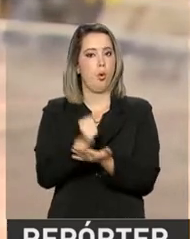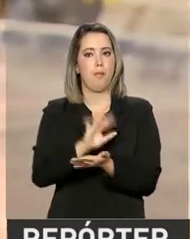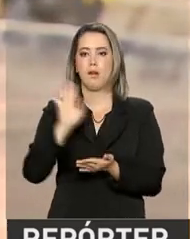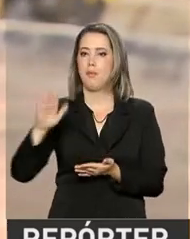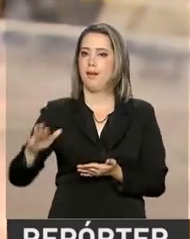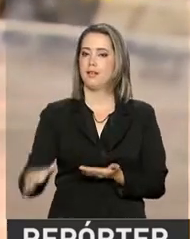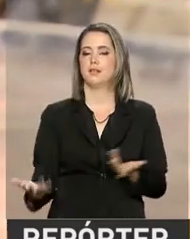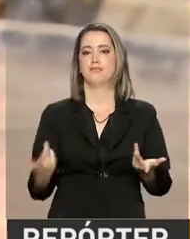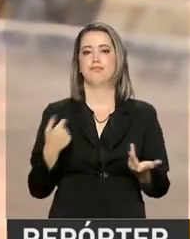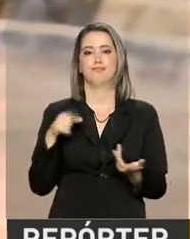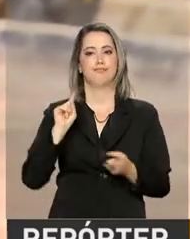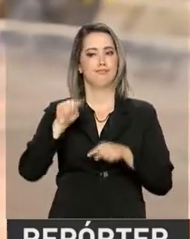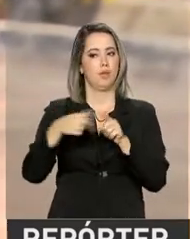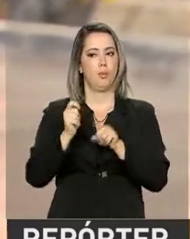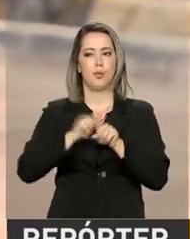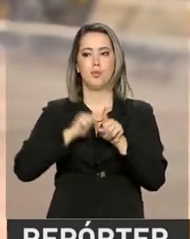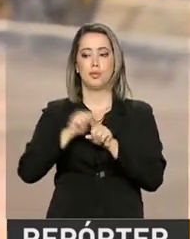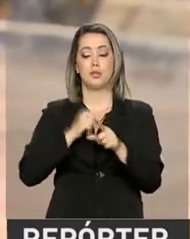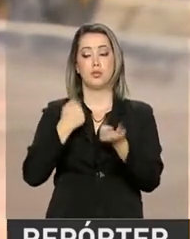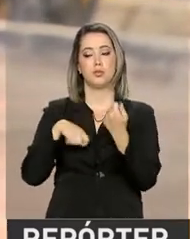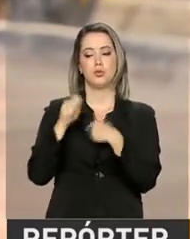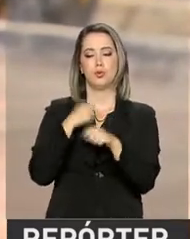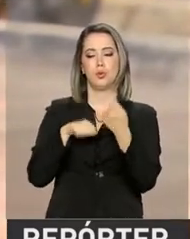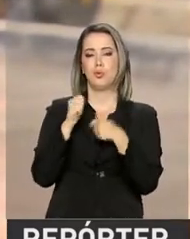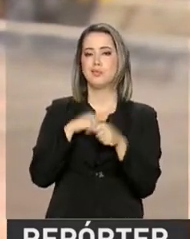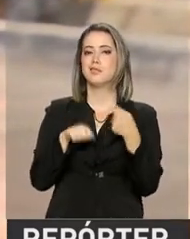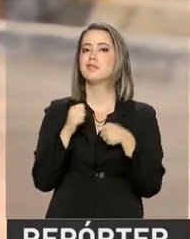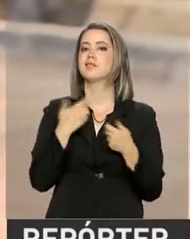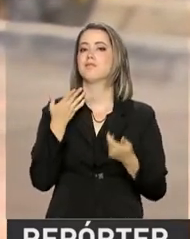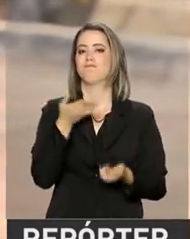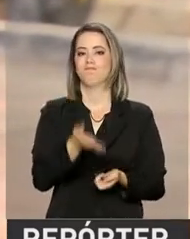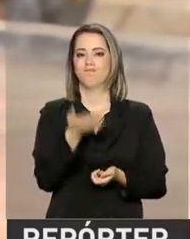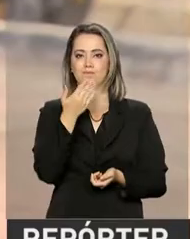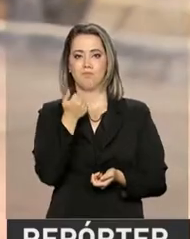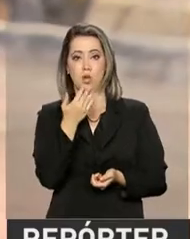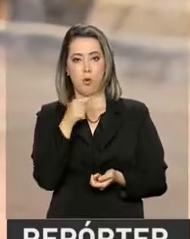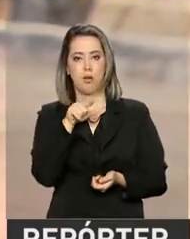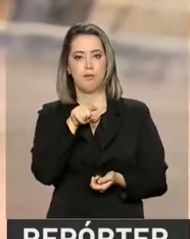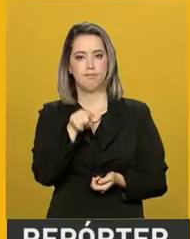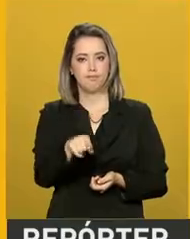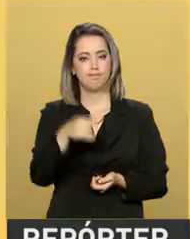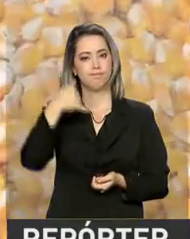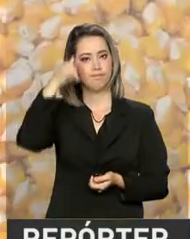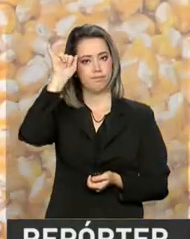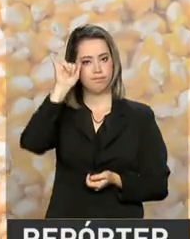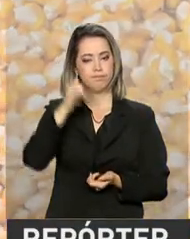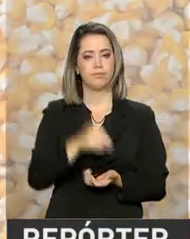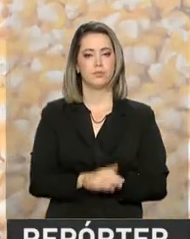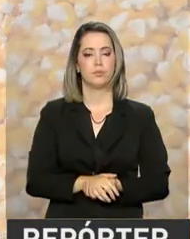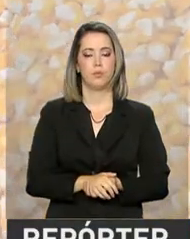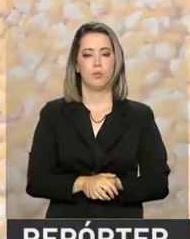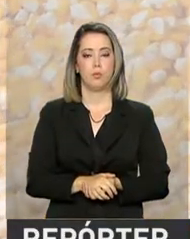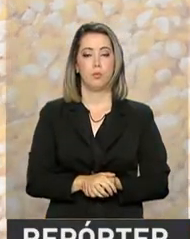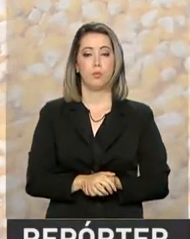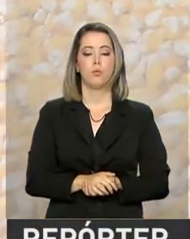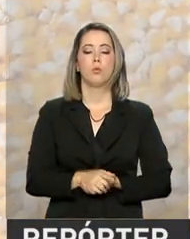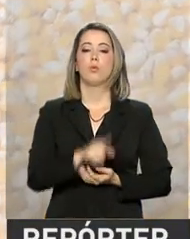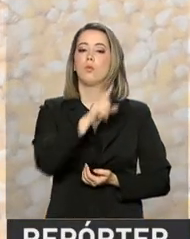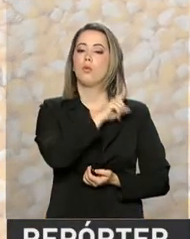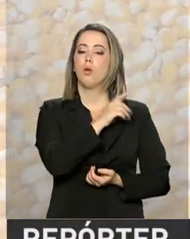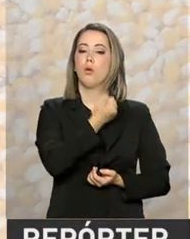no final do mês a gente consegue economizar bastante com com alimentação das vacas dados da companhia nacional de